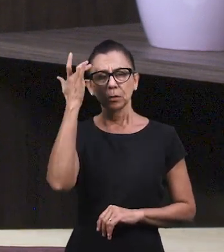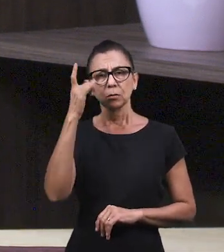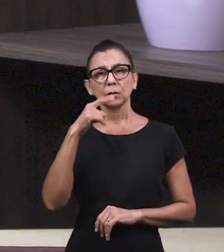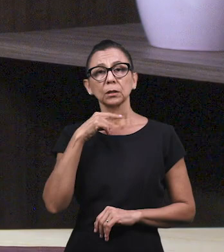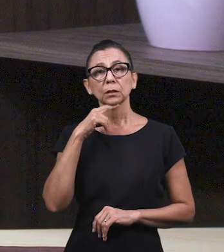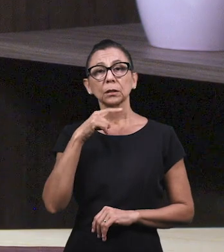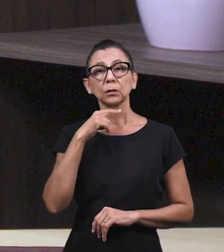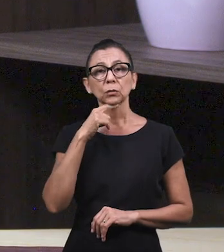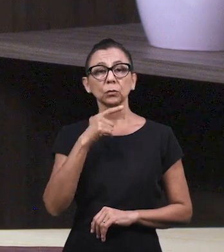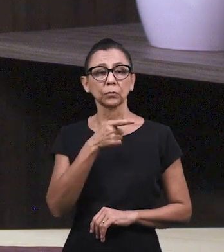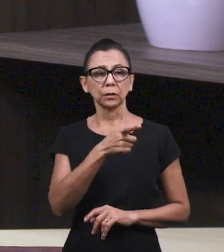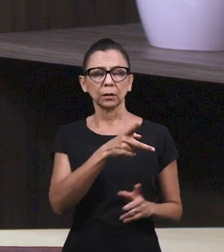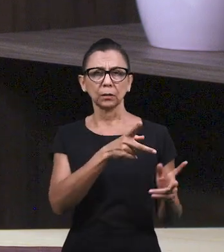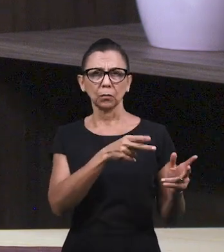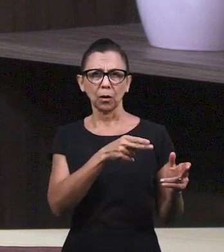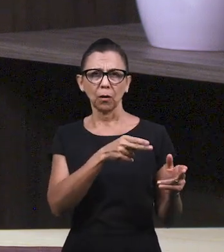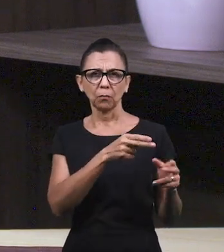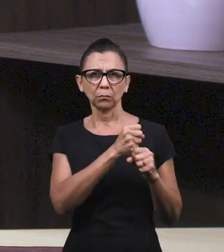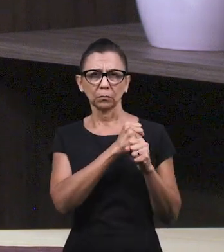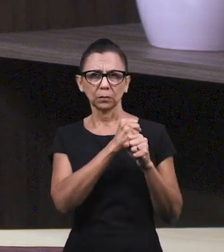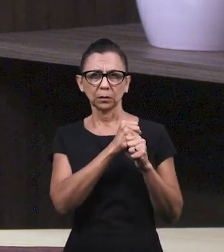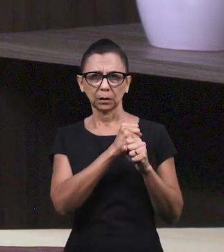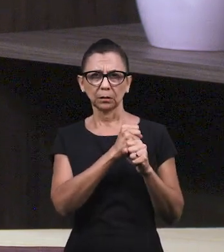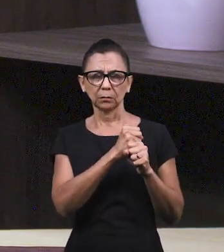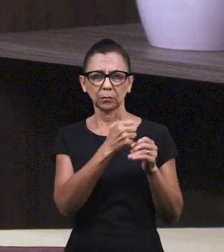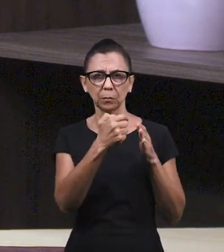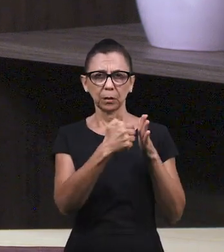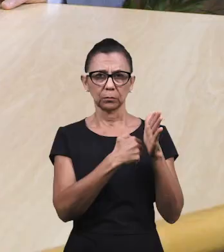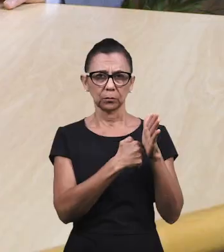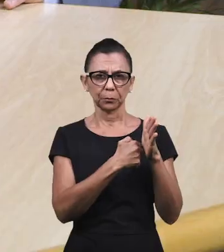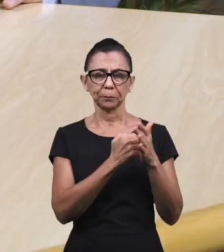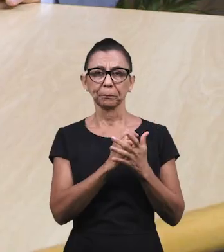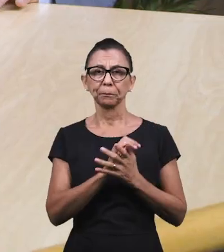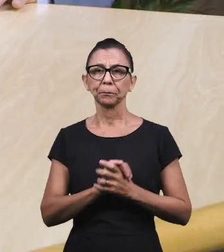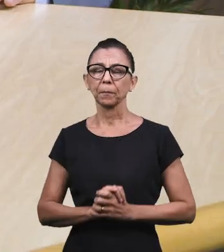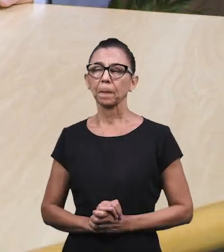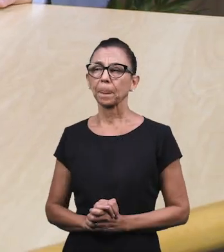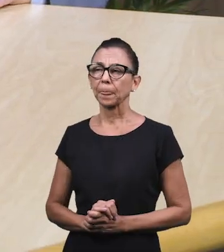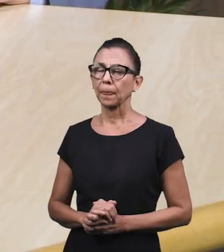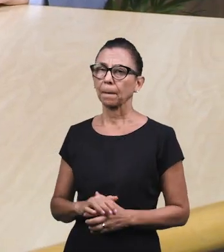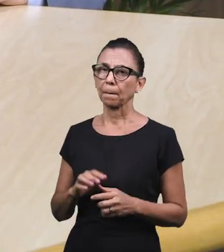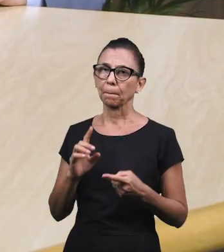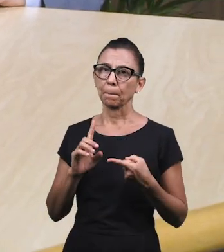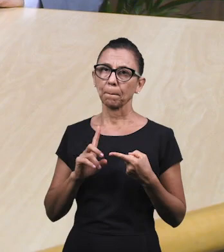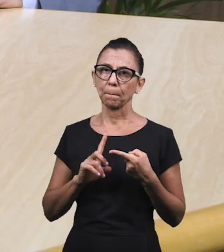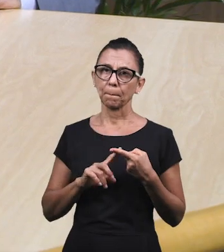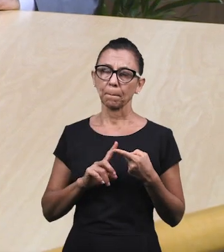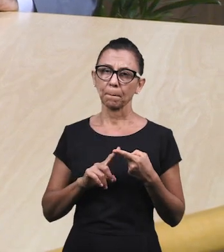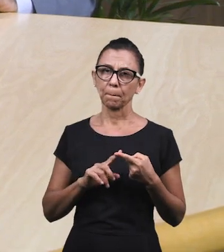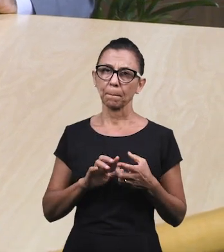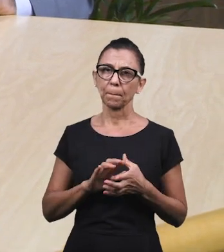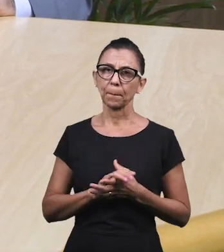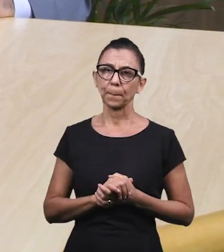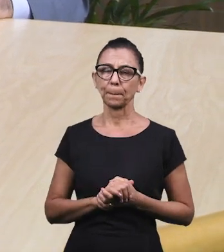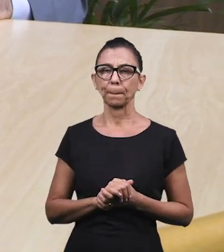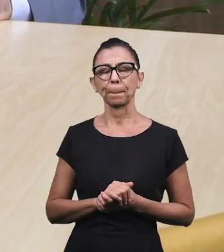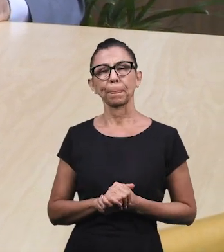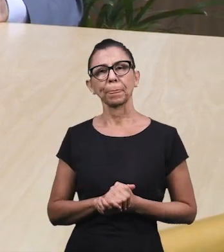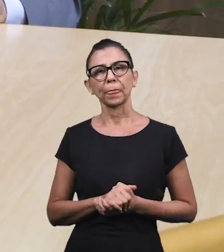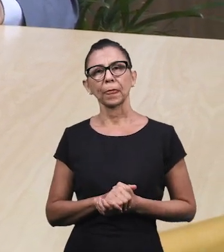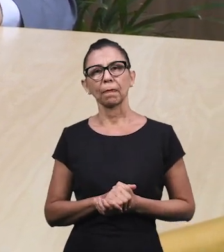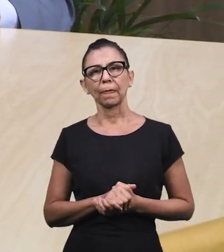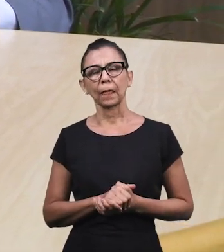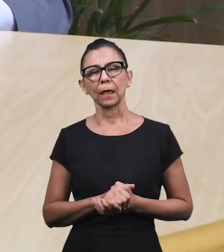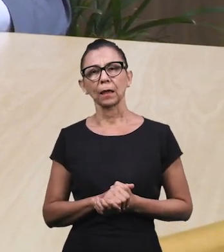pessoa que me abordou há muitos anos? Primeiro que a Bíblia diz não ser incrédulo, mas